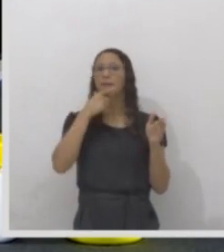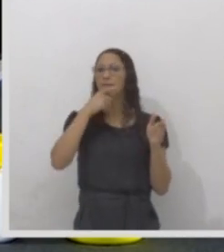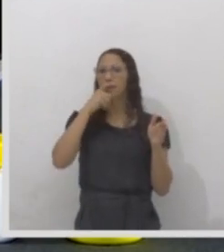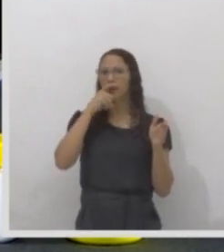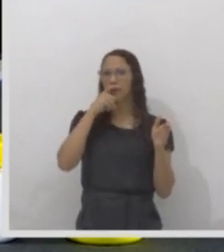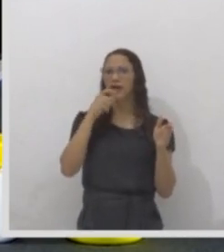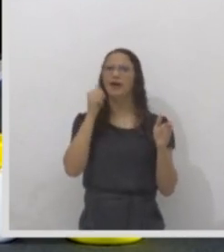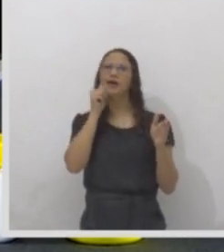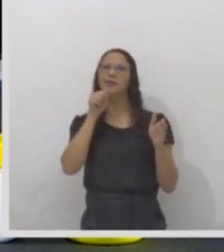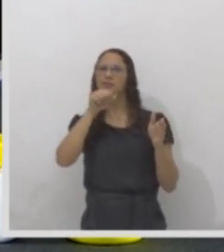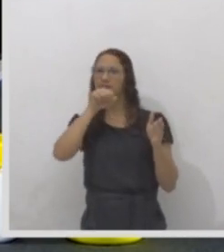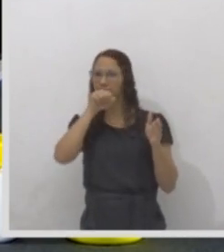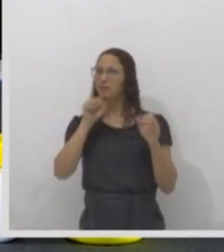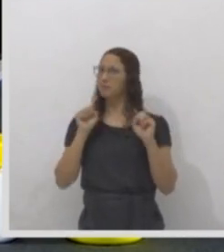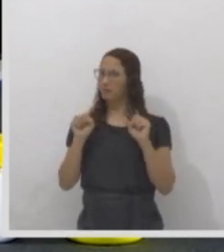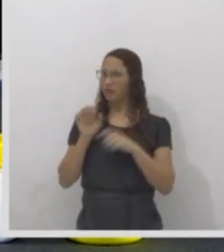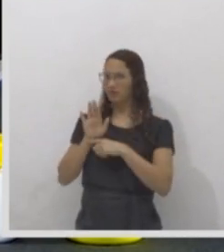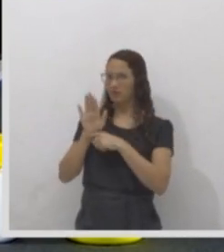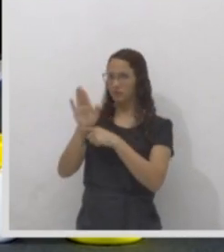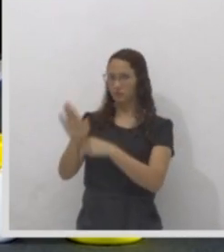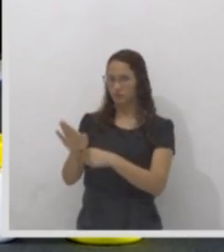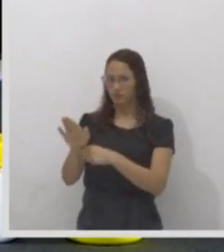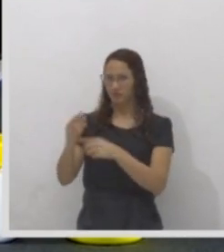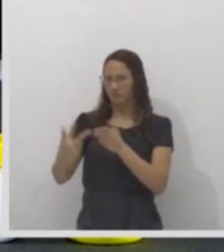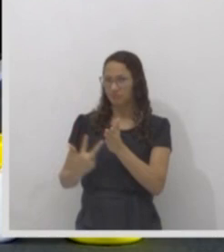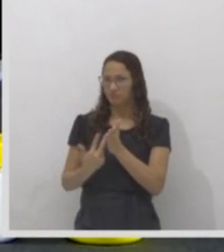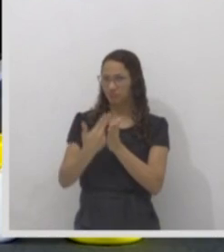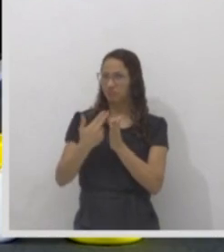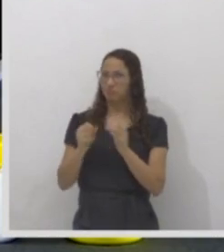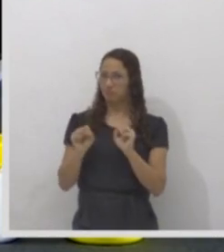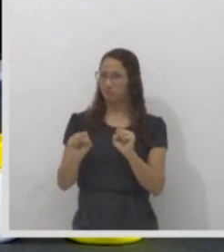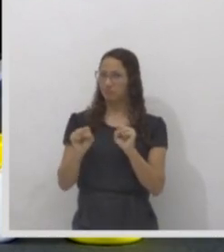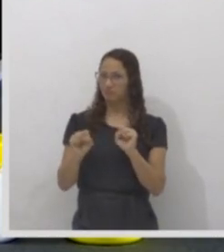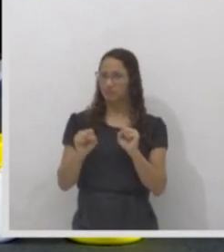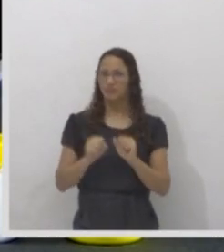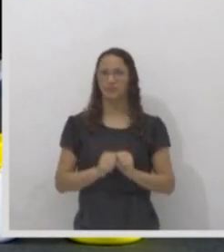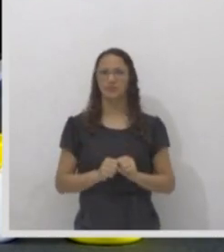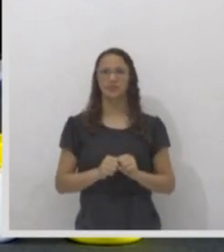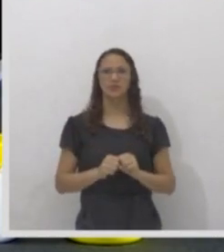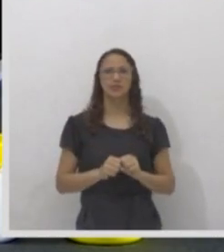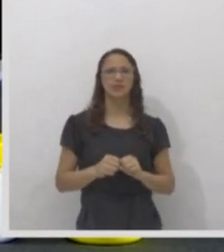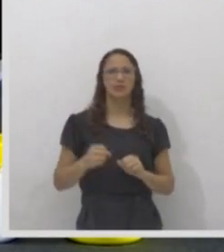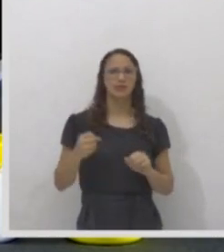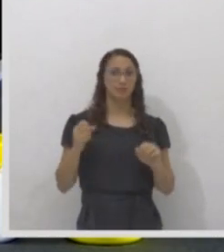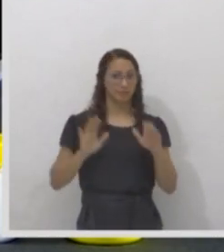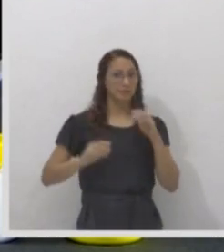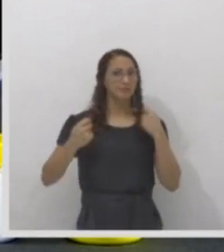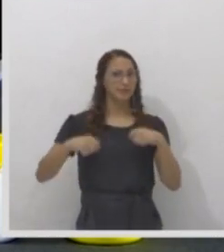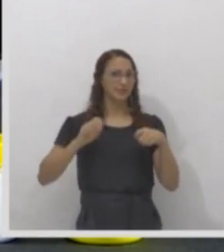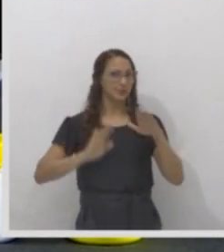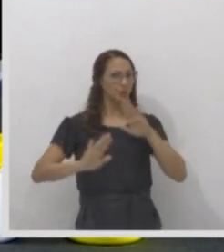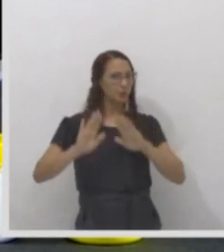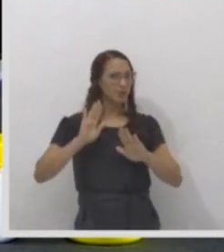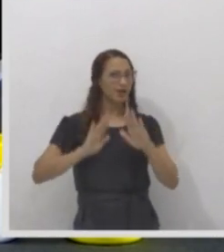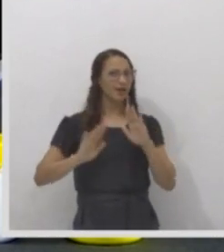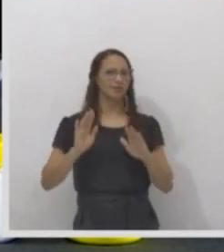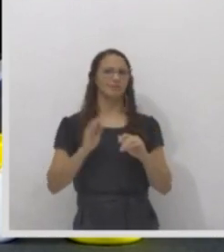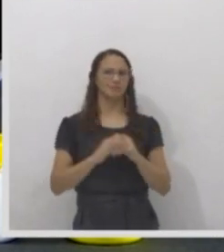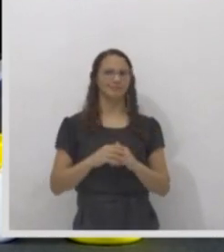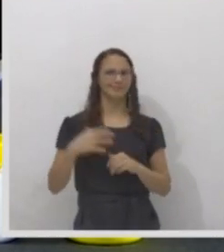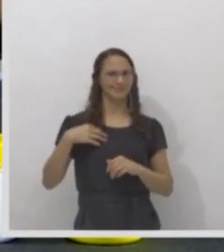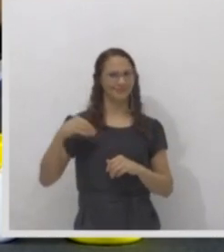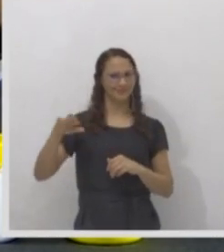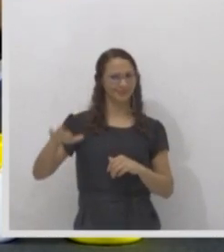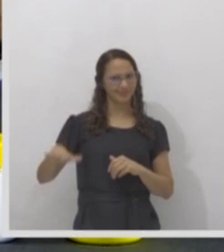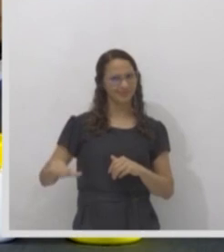para o seu filho, caso ele tenha dificuldade. Apesar da tesoura ser sem ponta, mas a gente tem que tomar todo o cuidado. Até também para